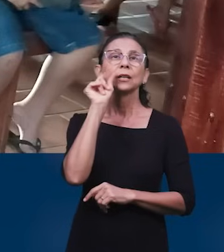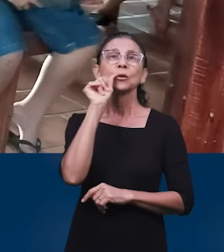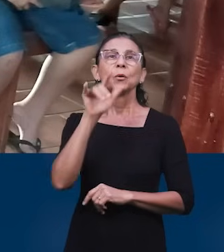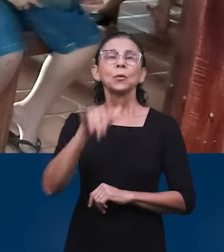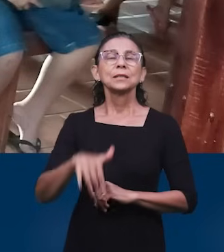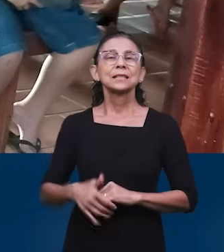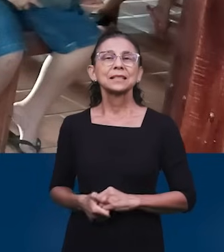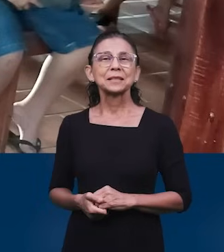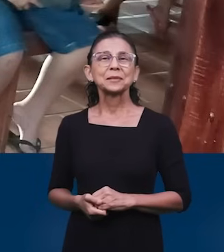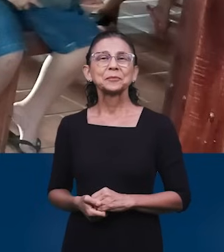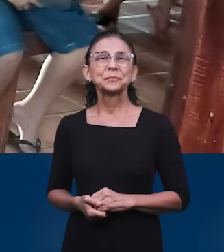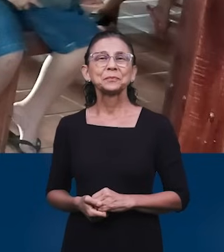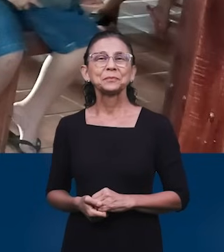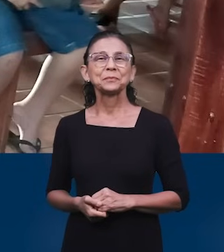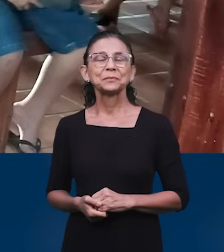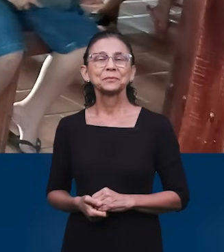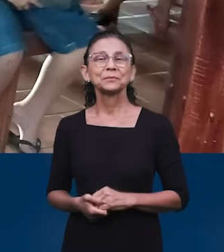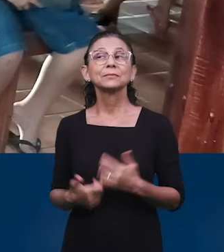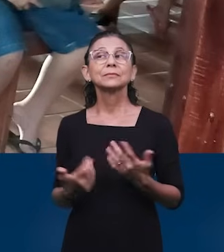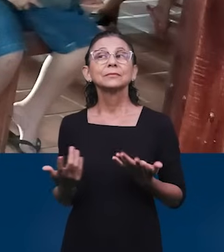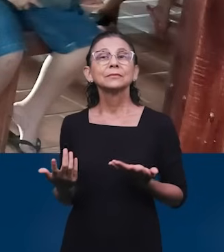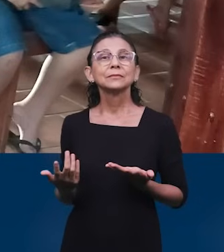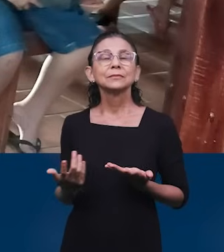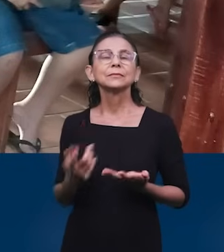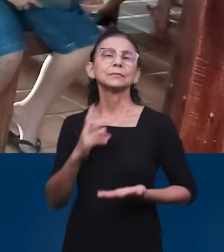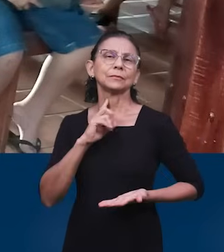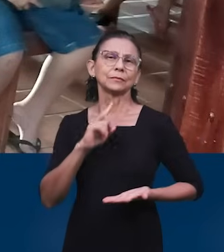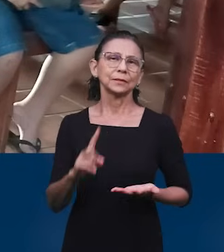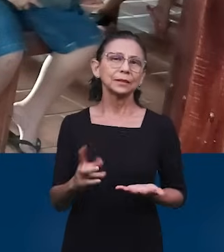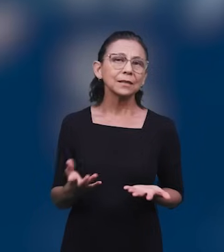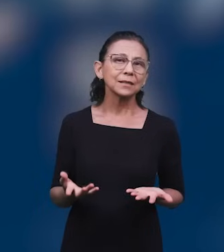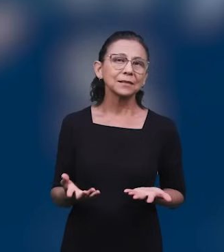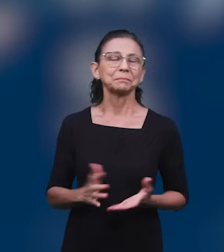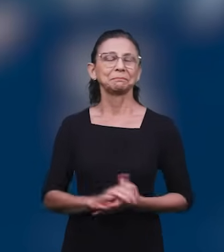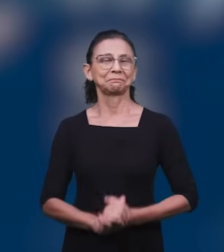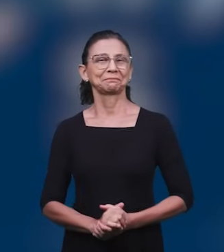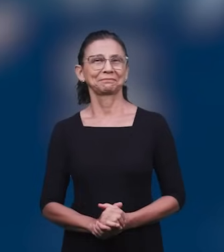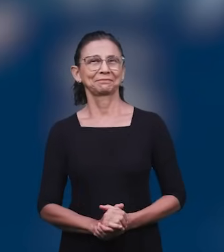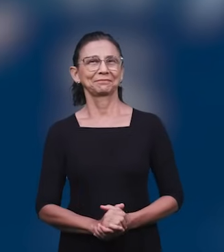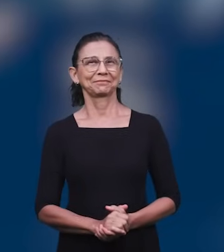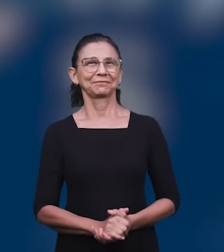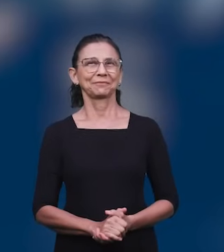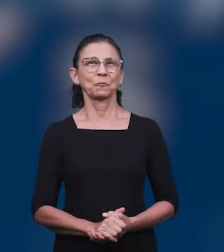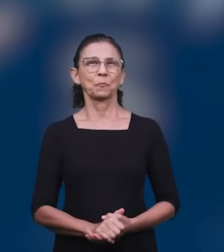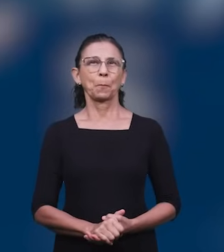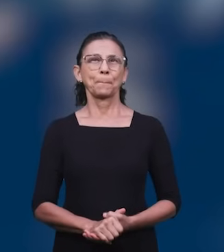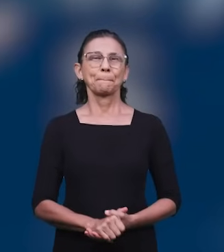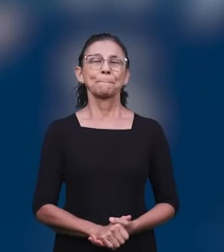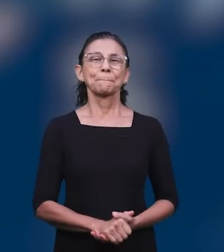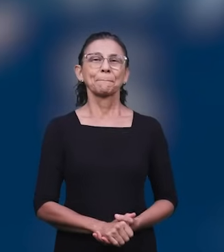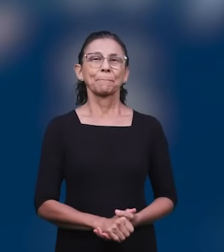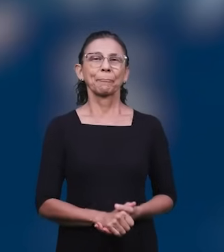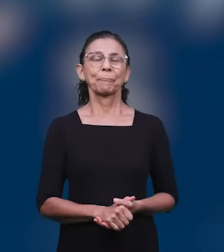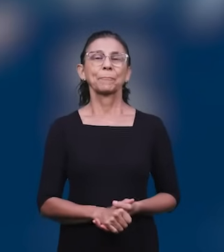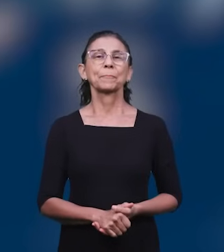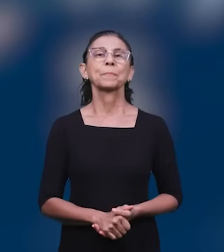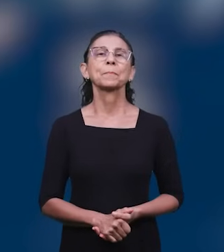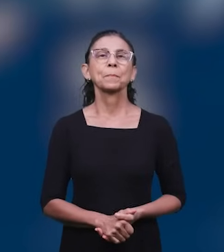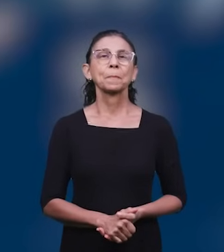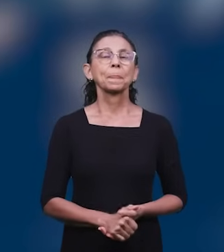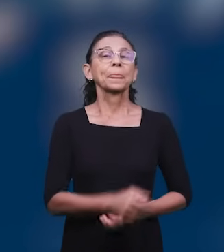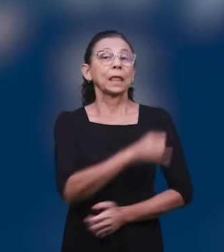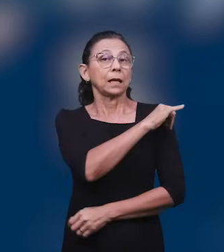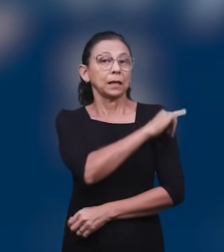Alagoas. Evangelização da Igreja Maranata de Porteirinha, Minas Gerais. Vamos ver agora aí as fotos dos irmãos da Igreja de Paraiana, Rio